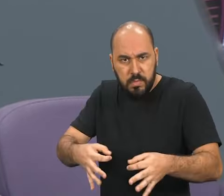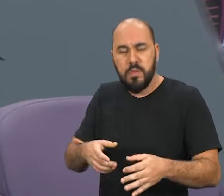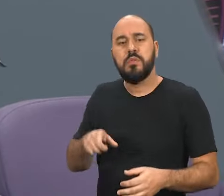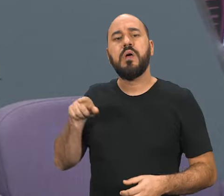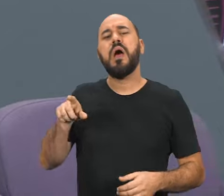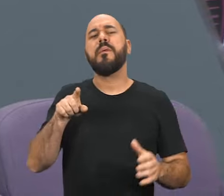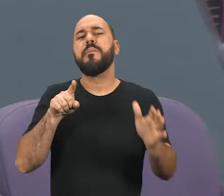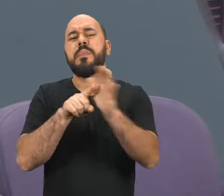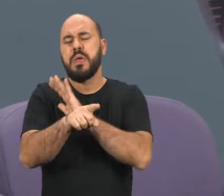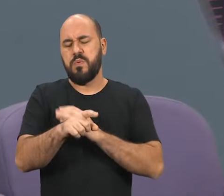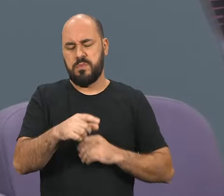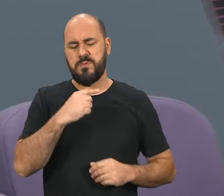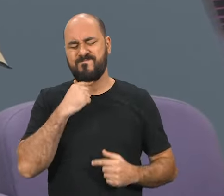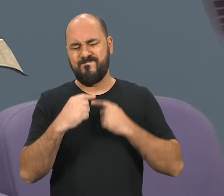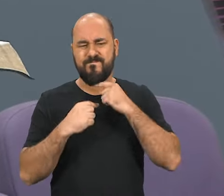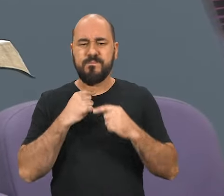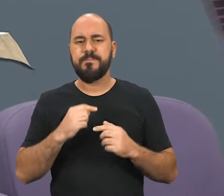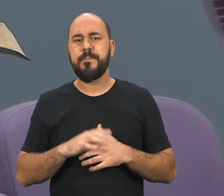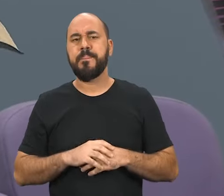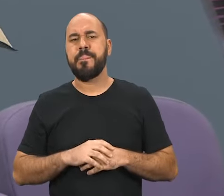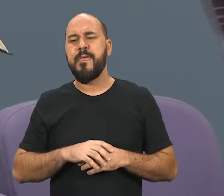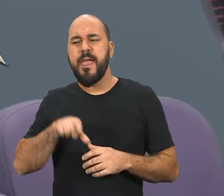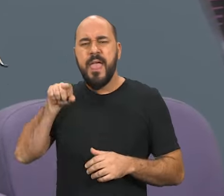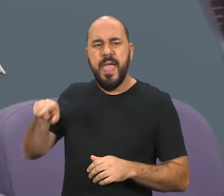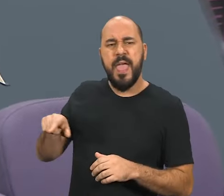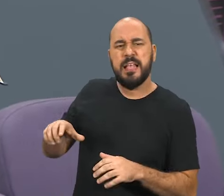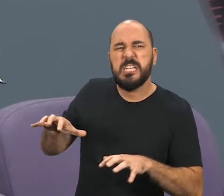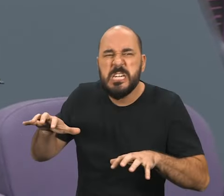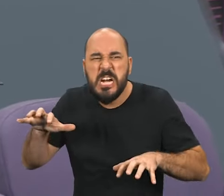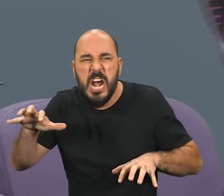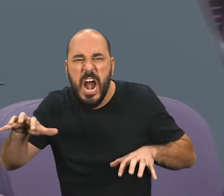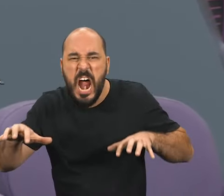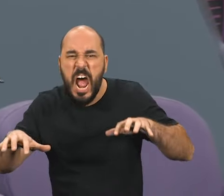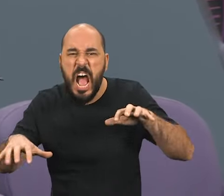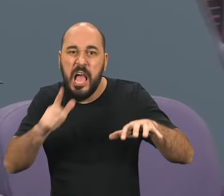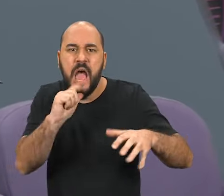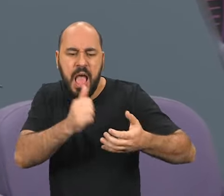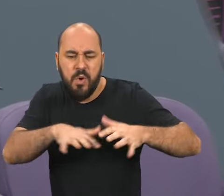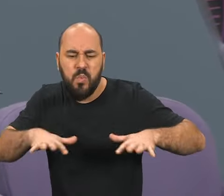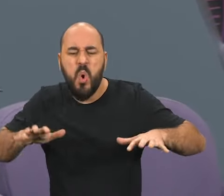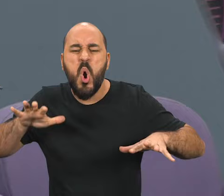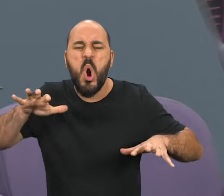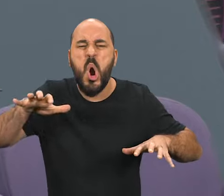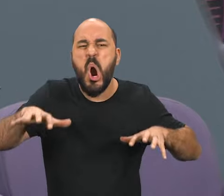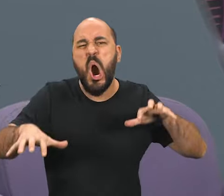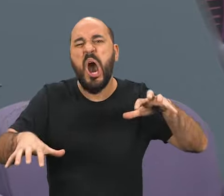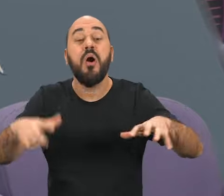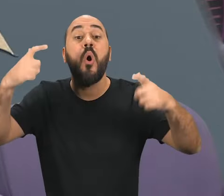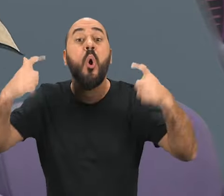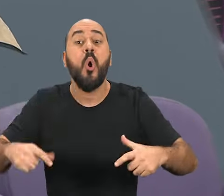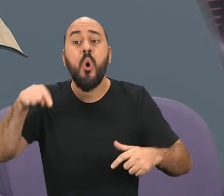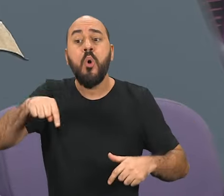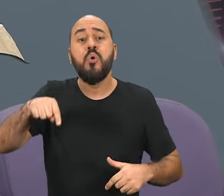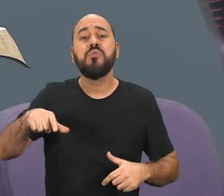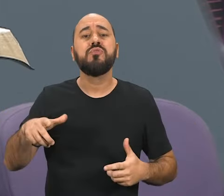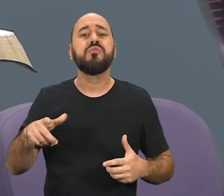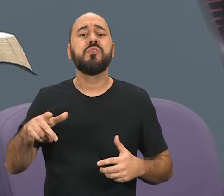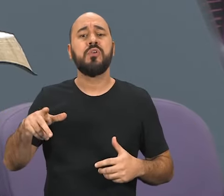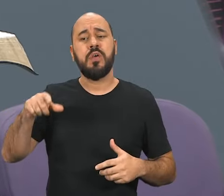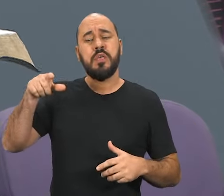A pergunta é, onde está essa besta? Estaria em Roma mesmo? Ou estaria no